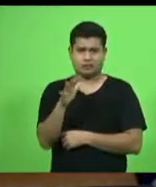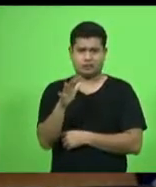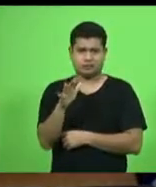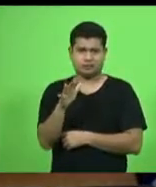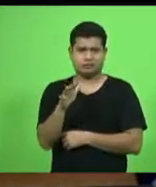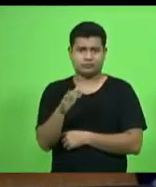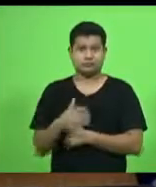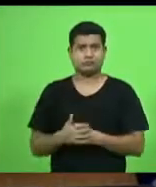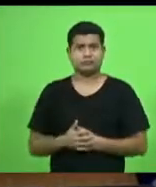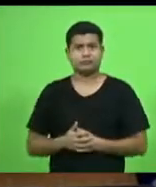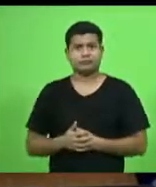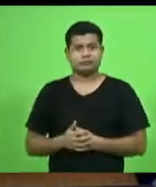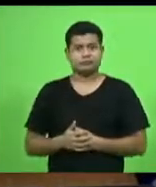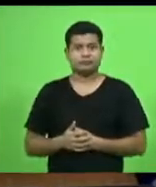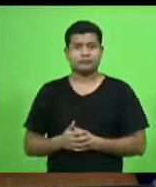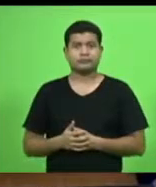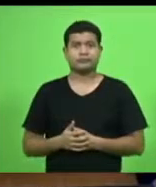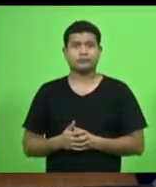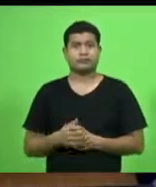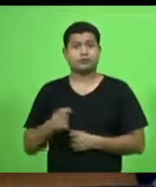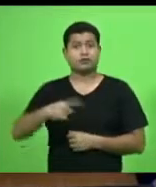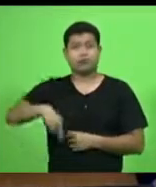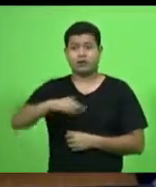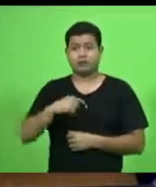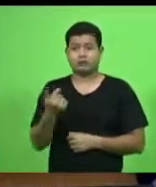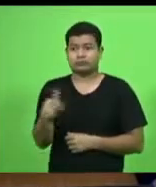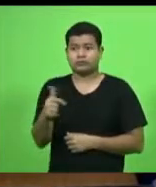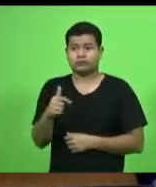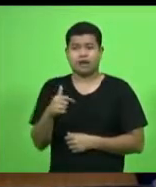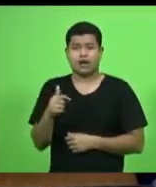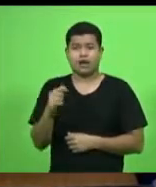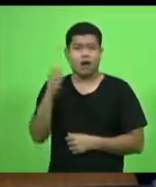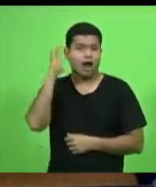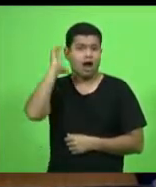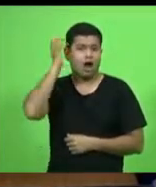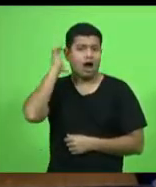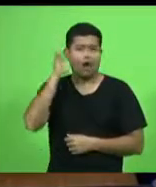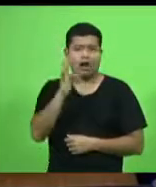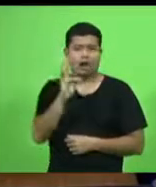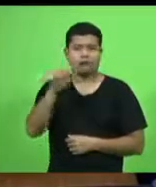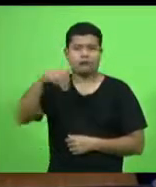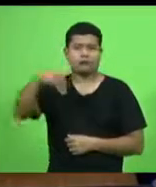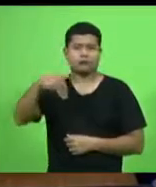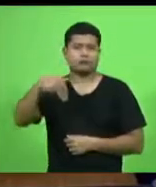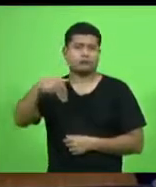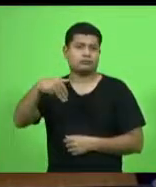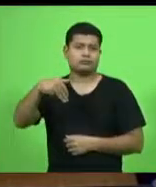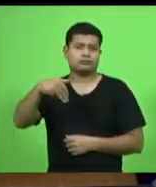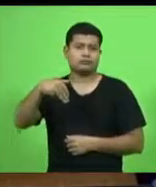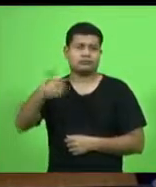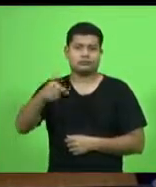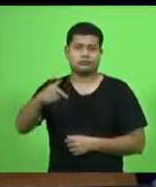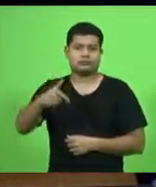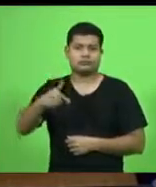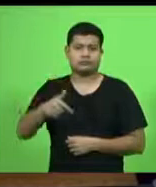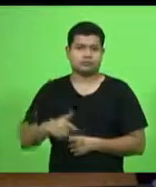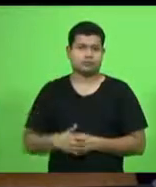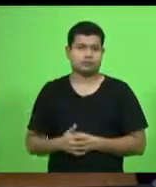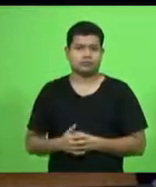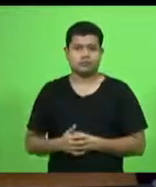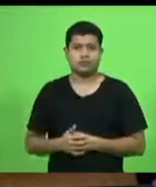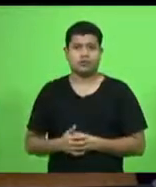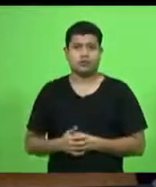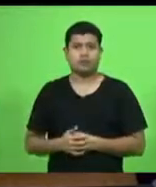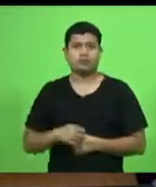Nós ainda não temos uma rádio FM. Nós não temos uma rádio FM. Não